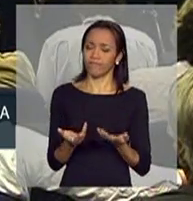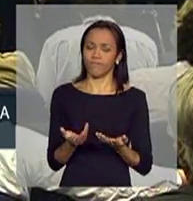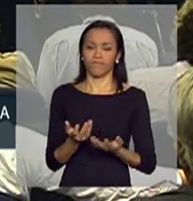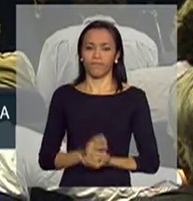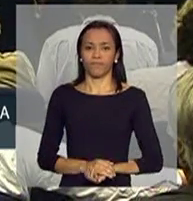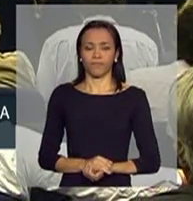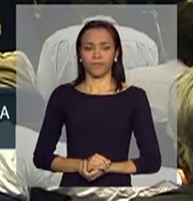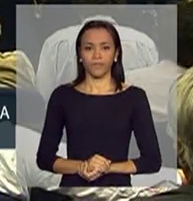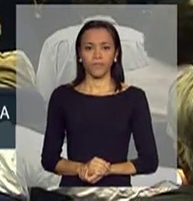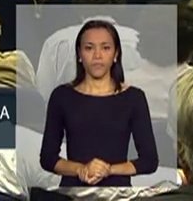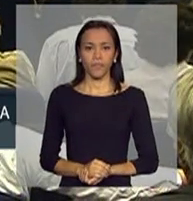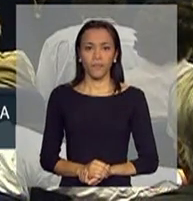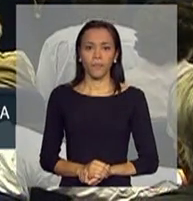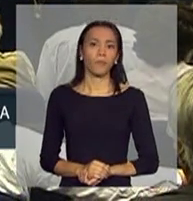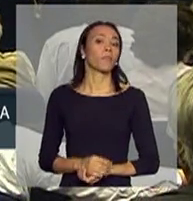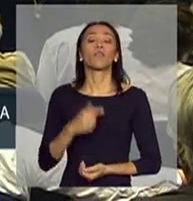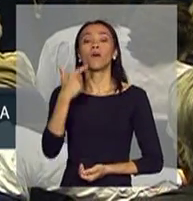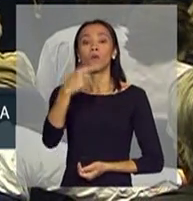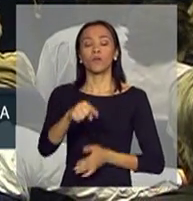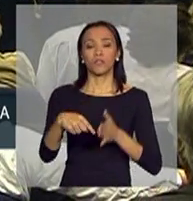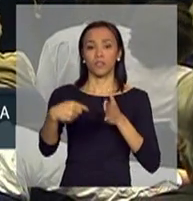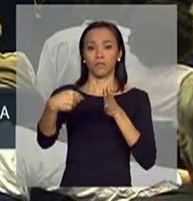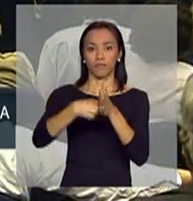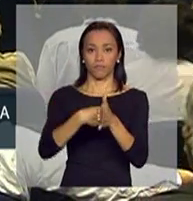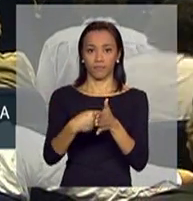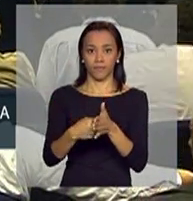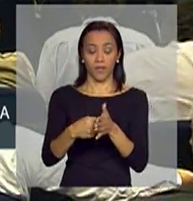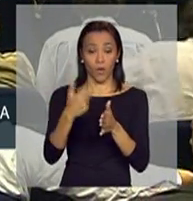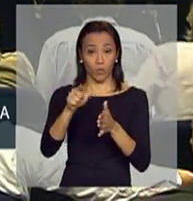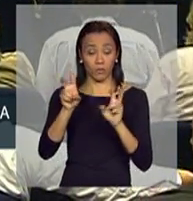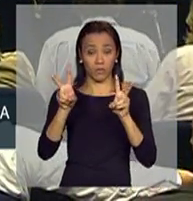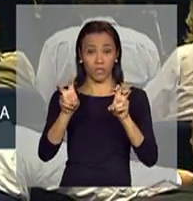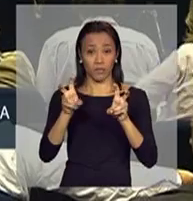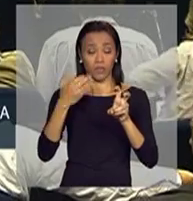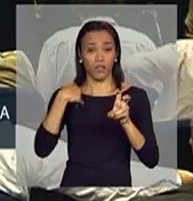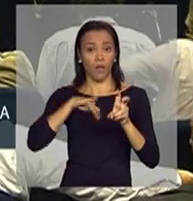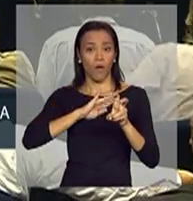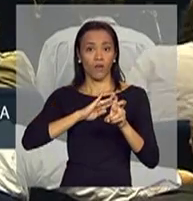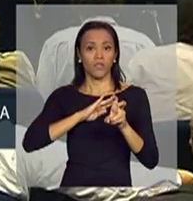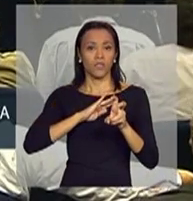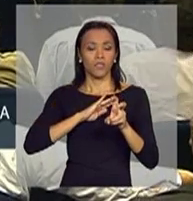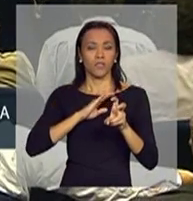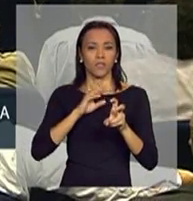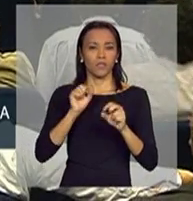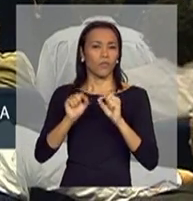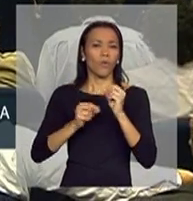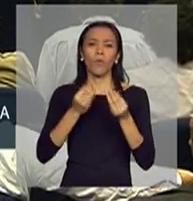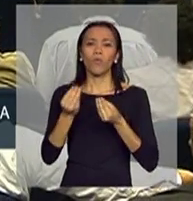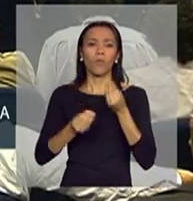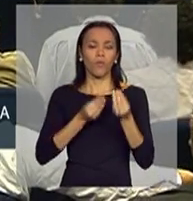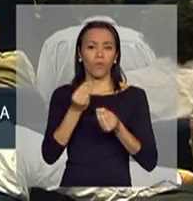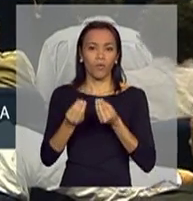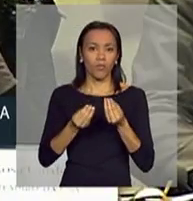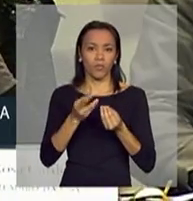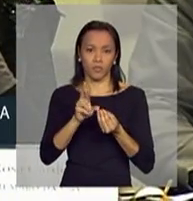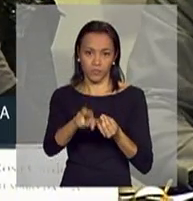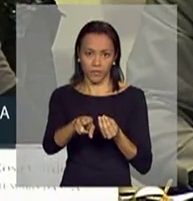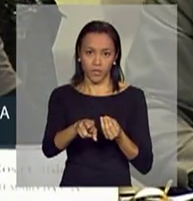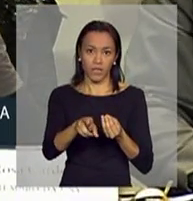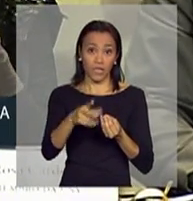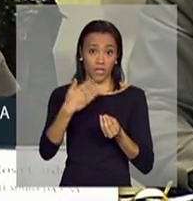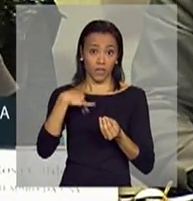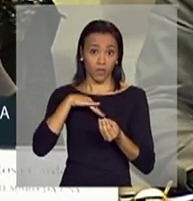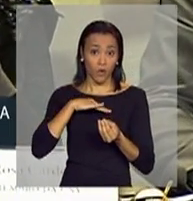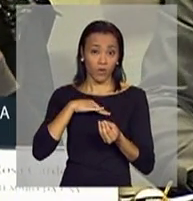Rosa. Com relação à primeira questão, né, se nós cogitamos, de que meios cogitamos, é o caso de dizer que